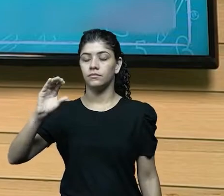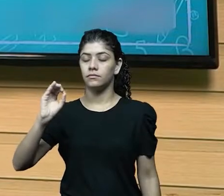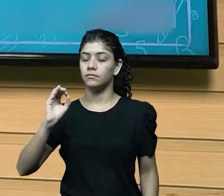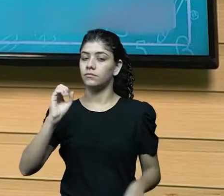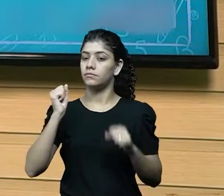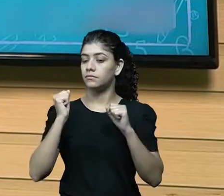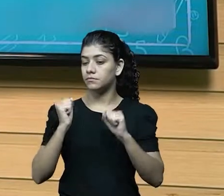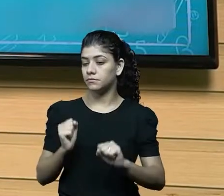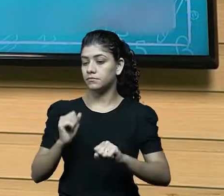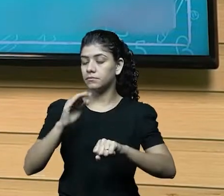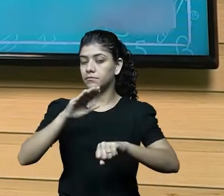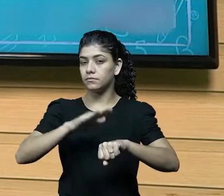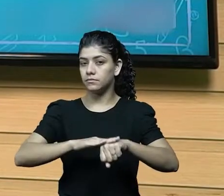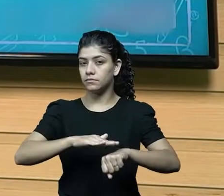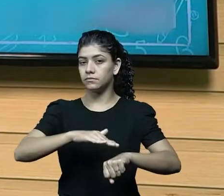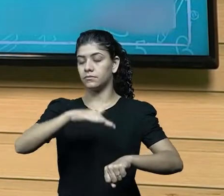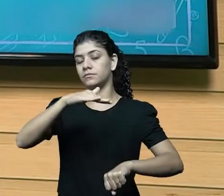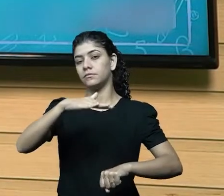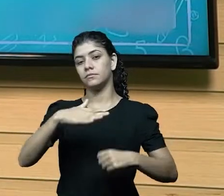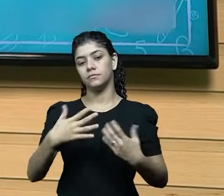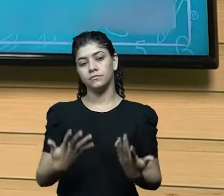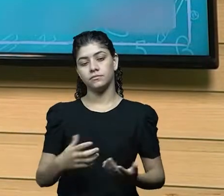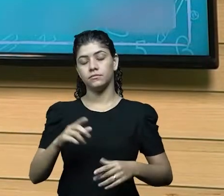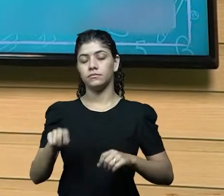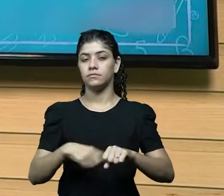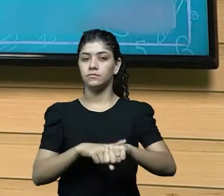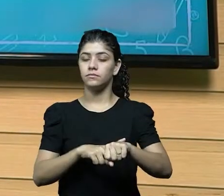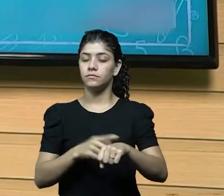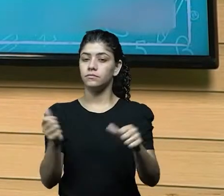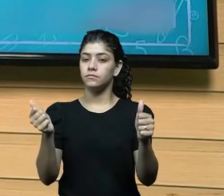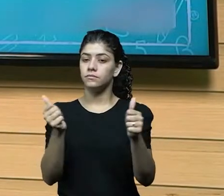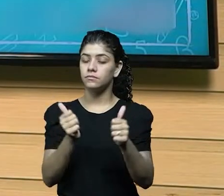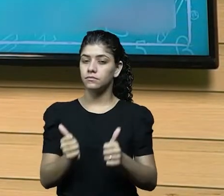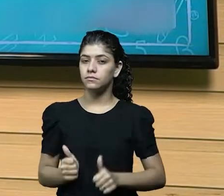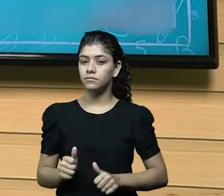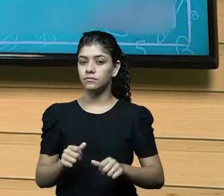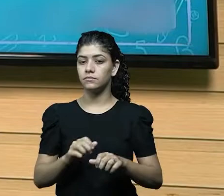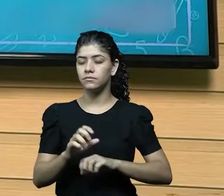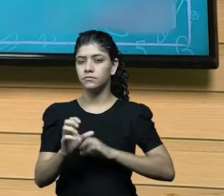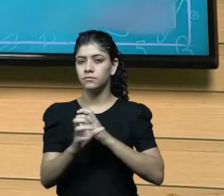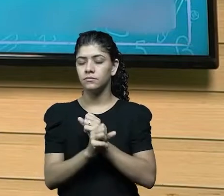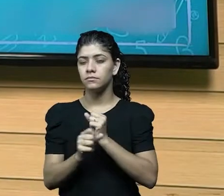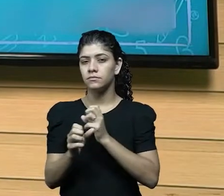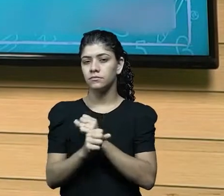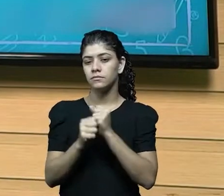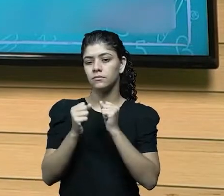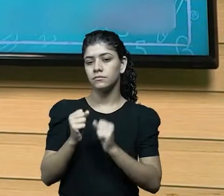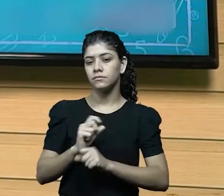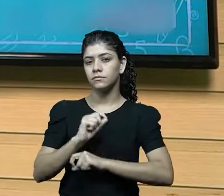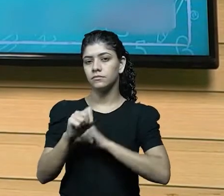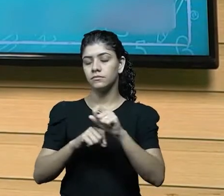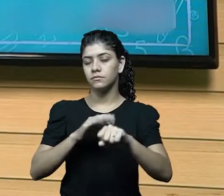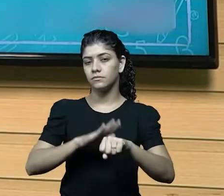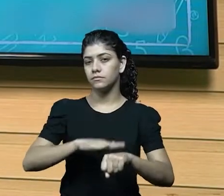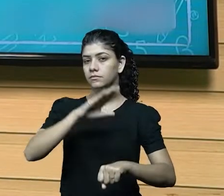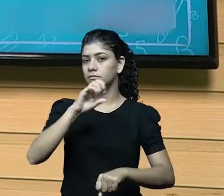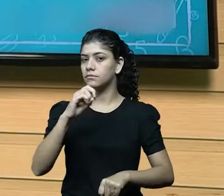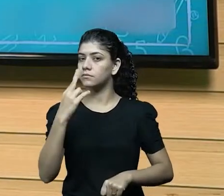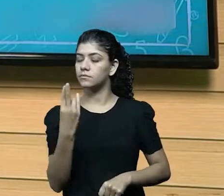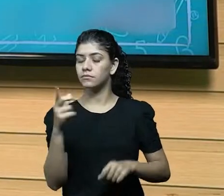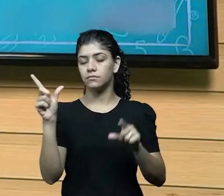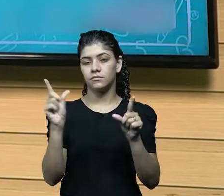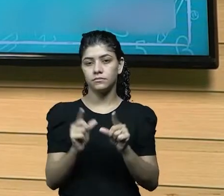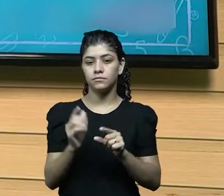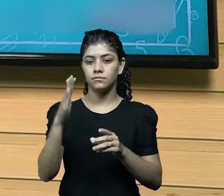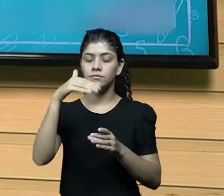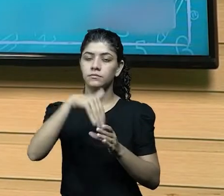Então ali este erro na hora de medir você pode ser para mais ou para menos dentro da